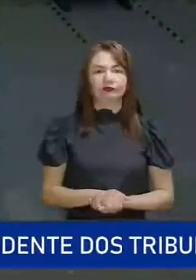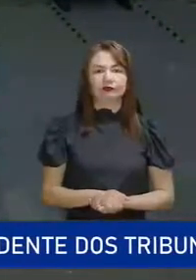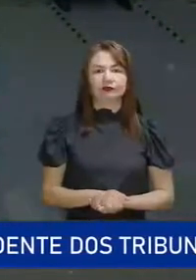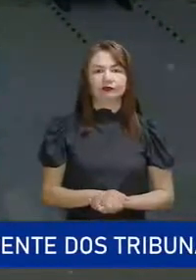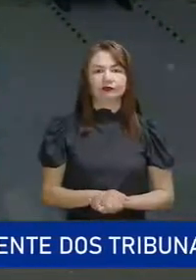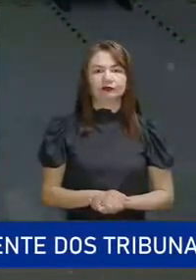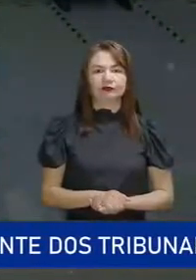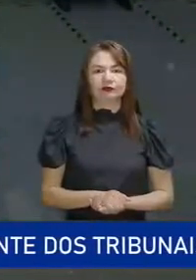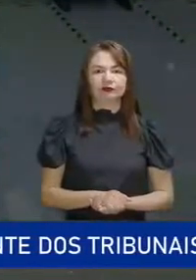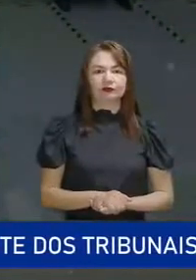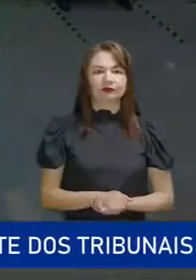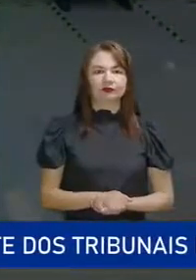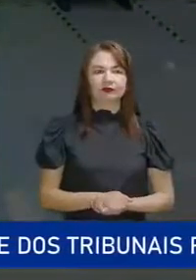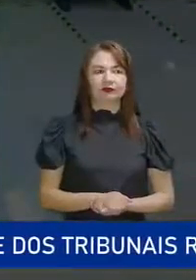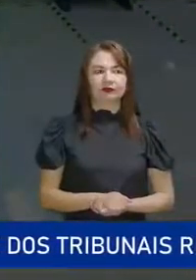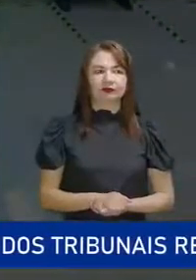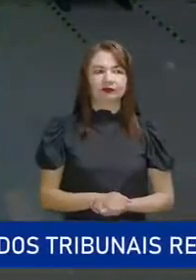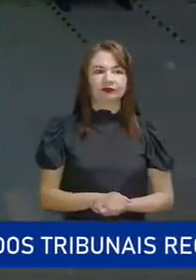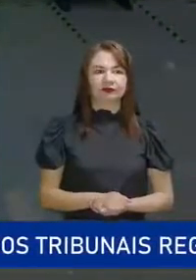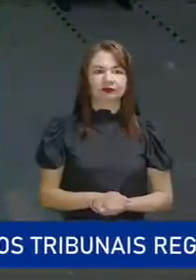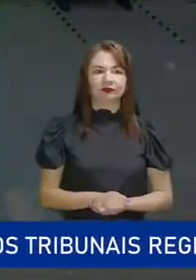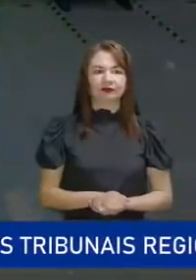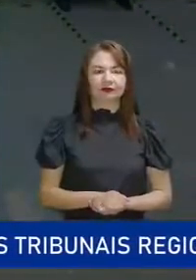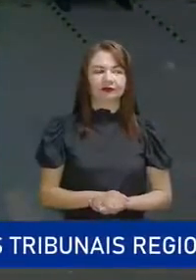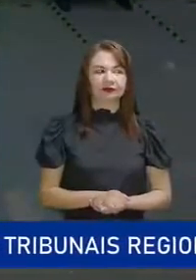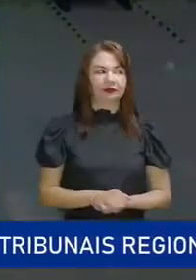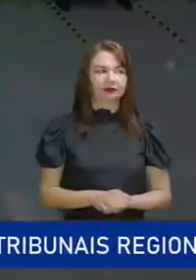Foco no auditório.